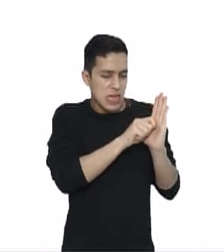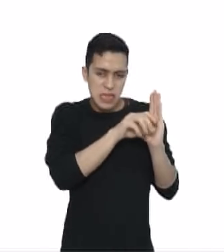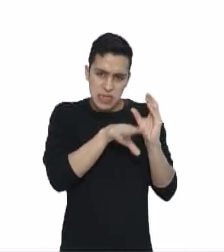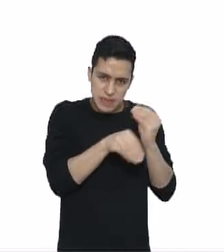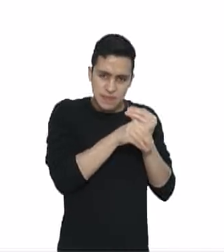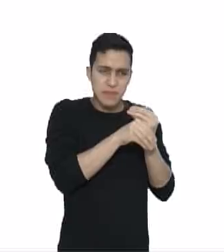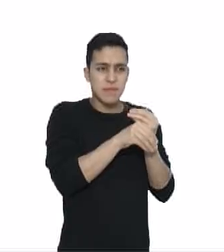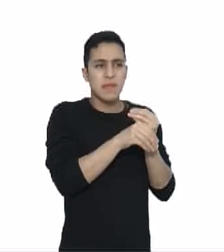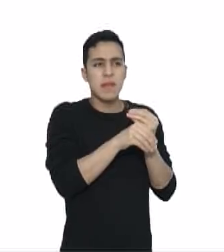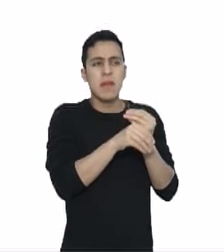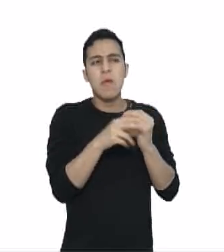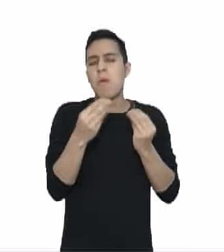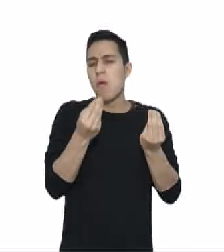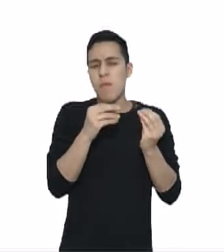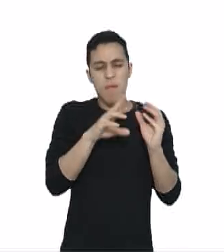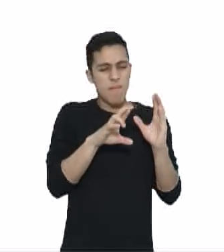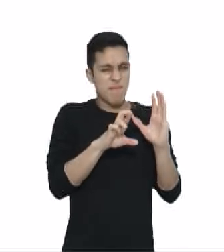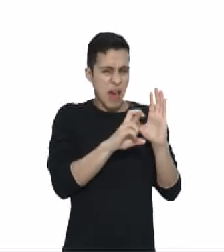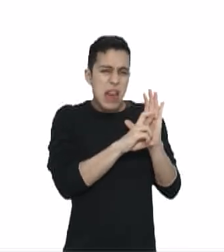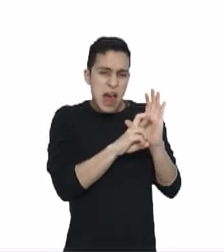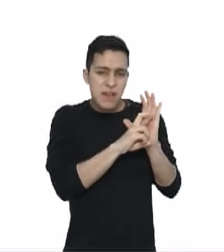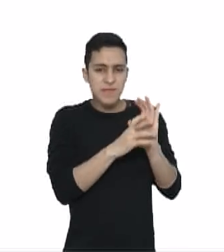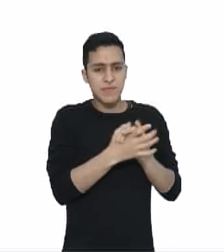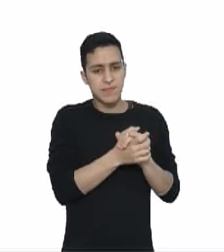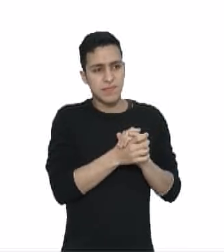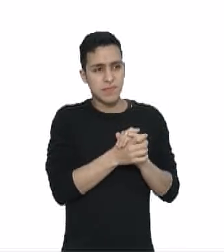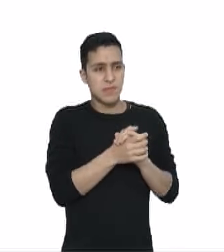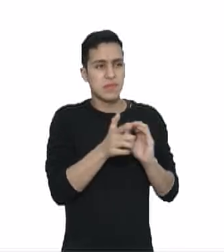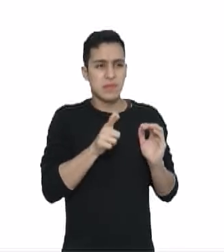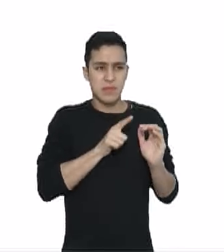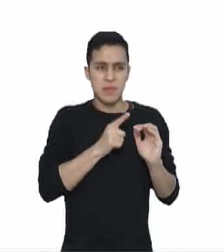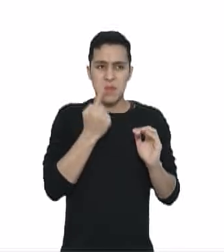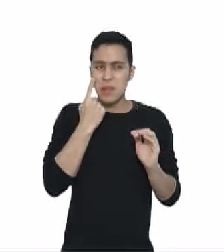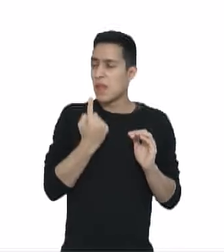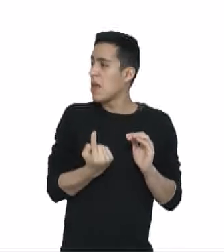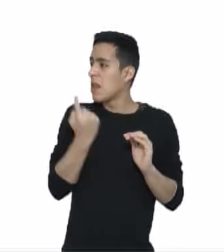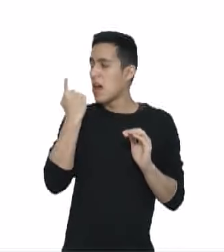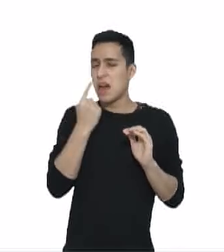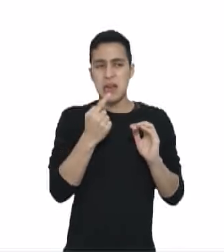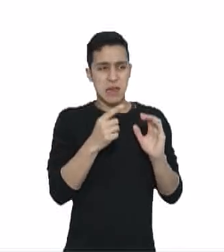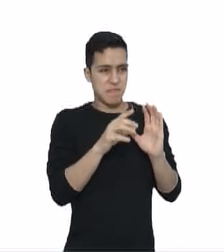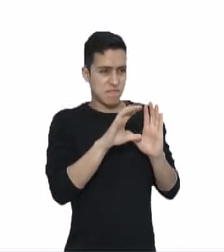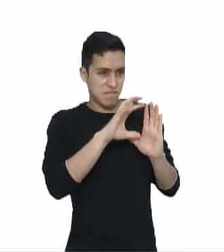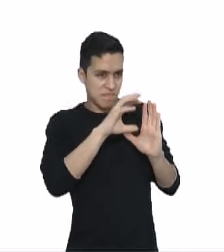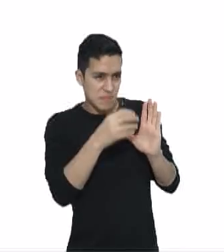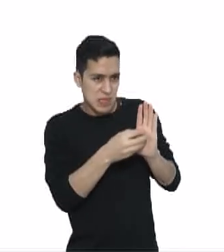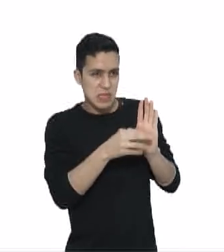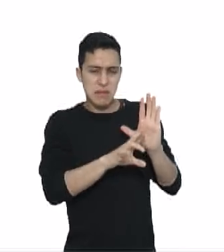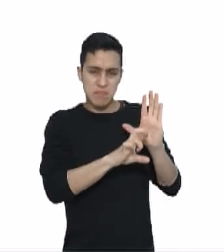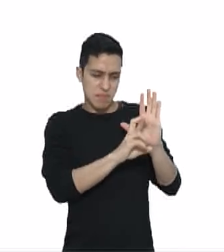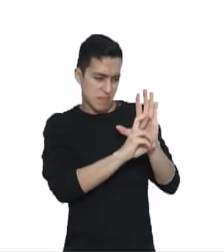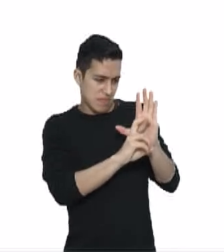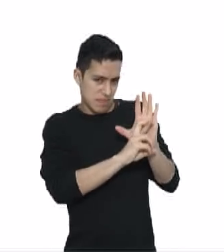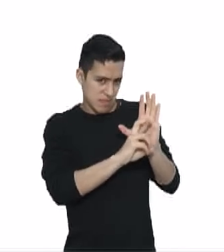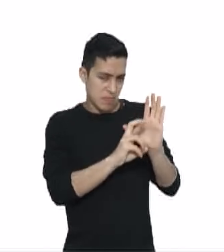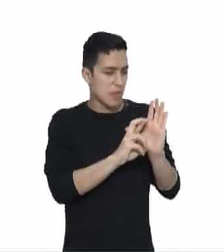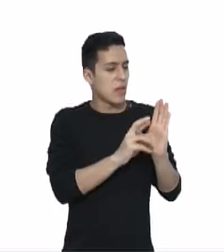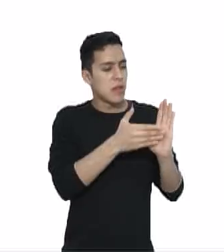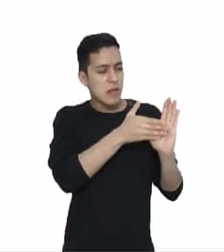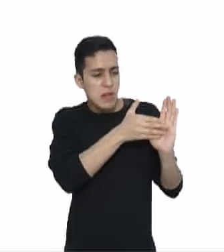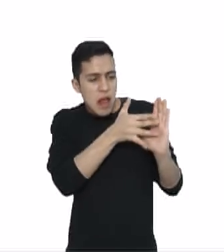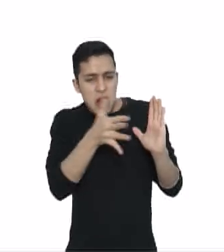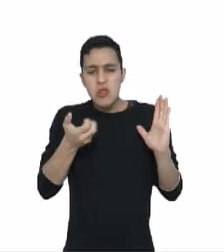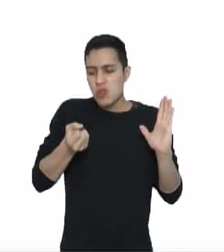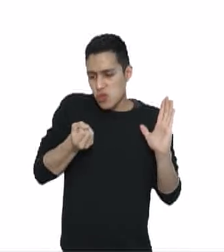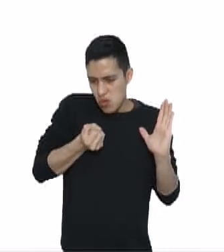ou apontando uma exceção. É indicado pelo símbolo, esse símbolo que nós temos aí, seguido de um